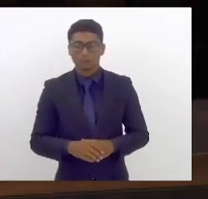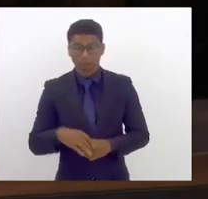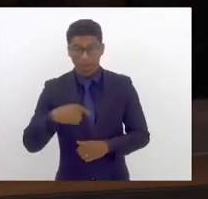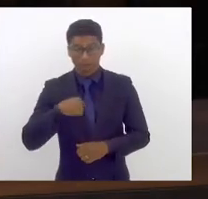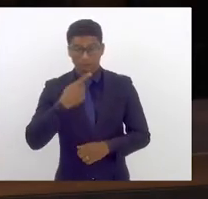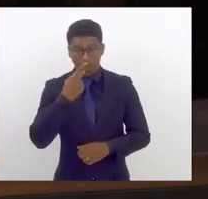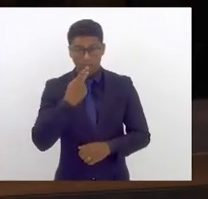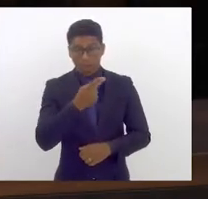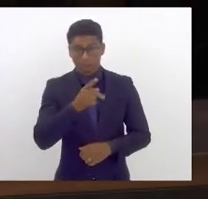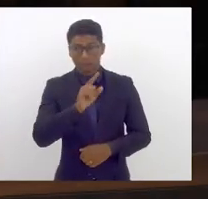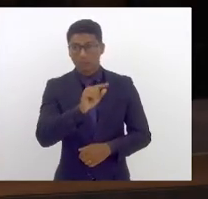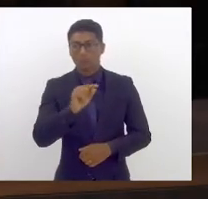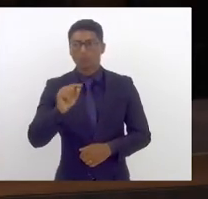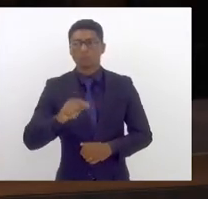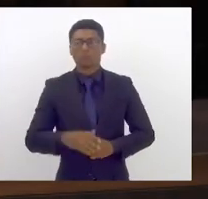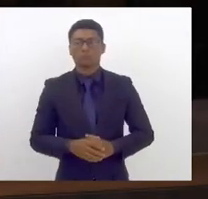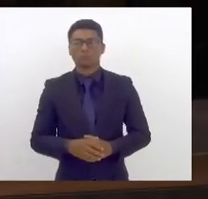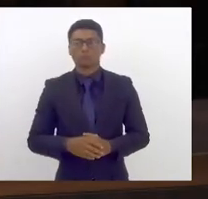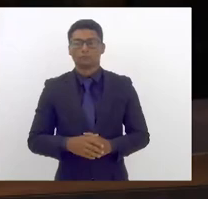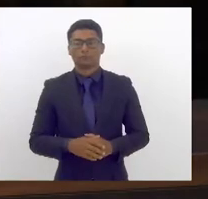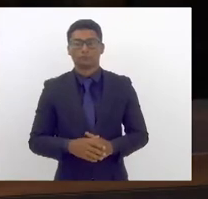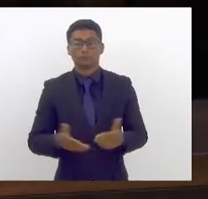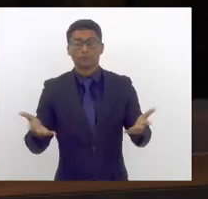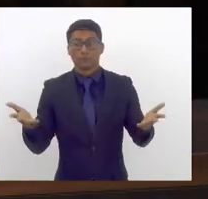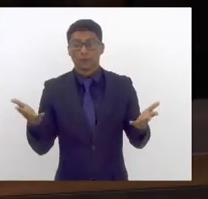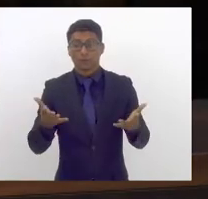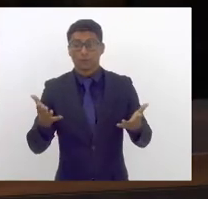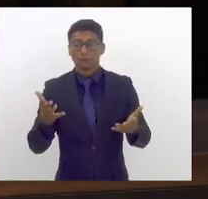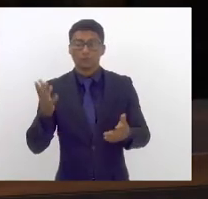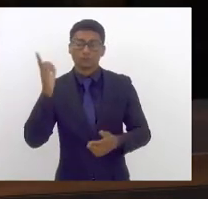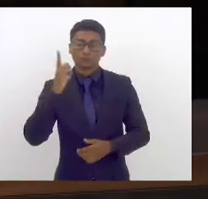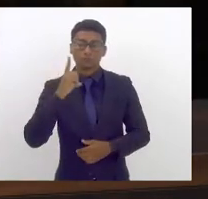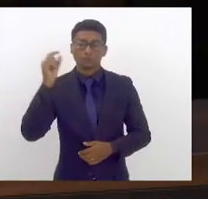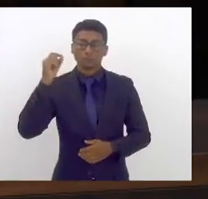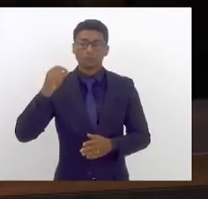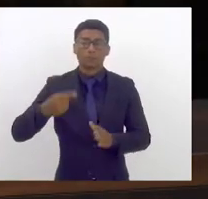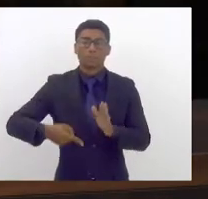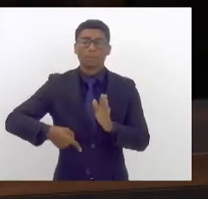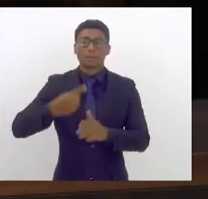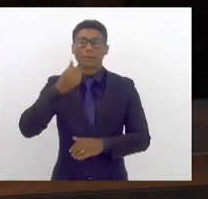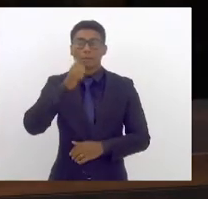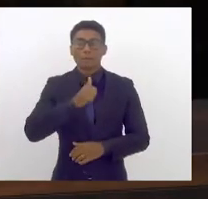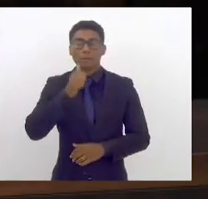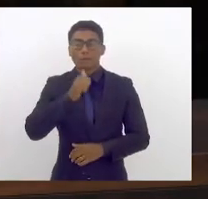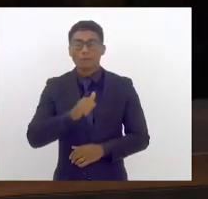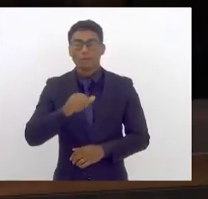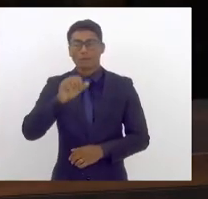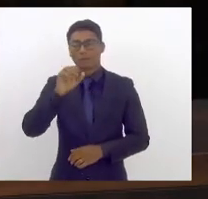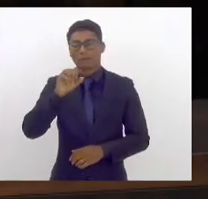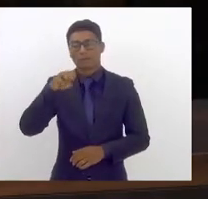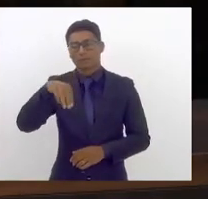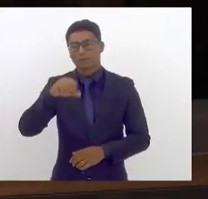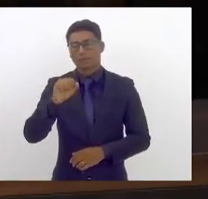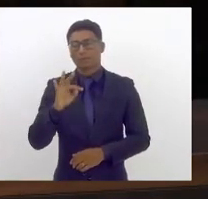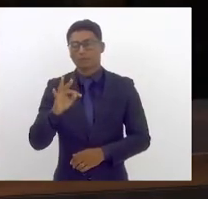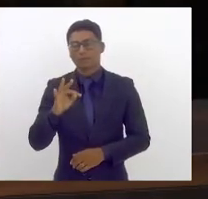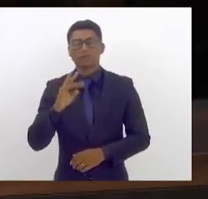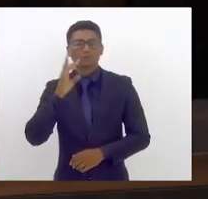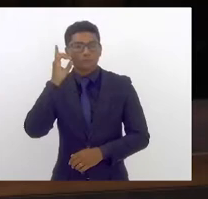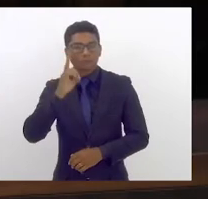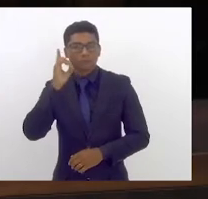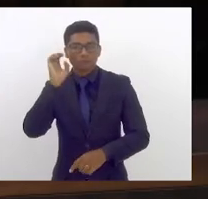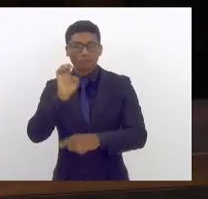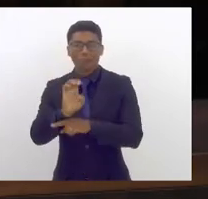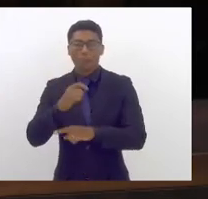que agora como eleita a primeira mulher sem terra deputado estadual mas eu venho